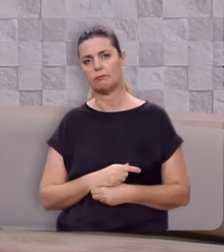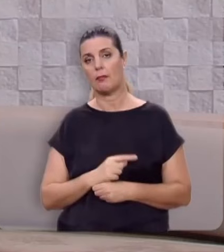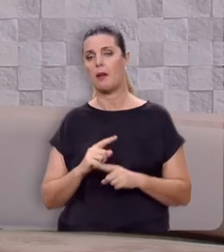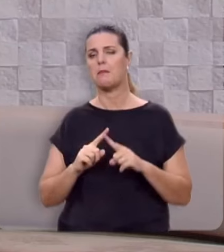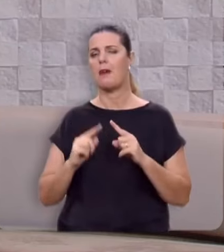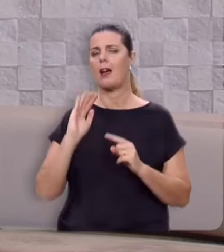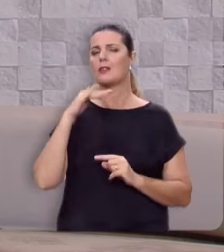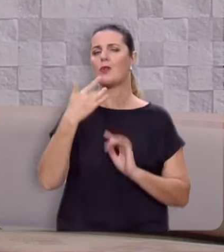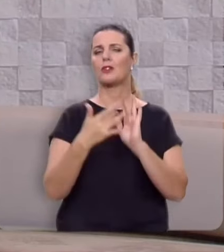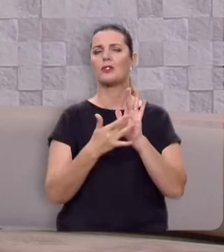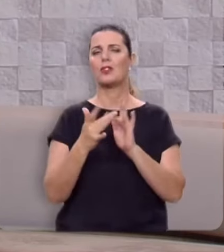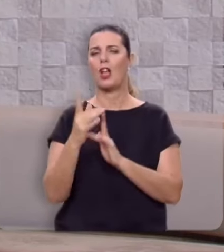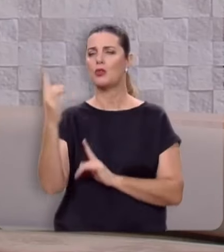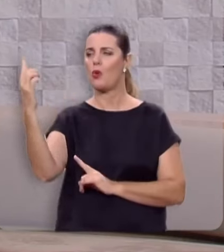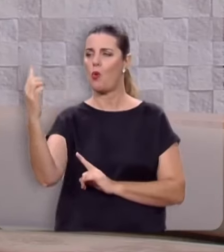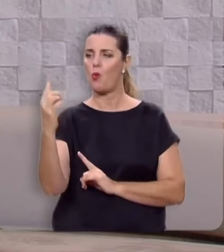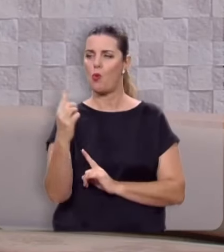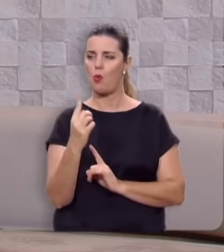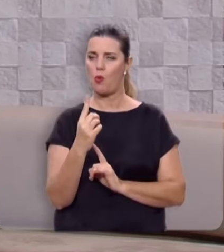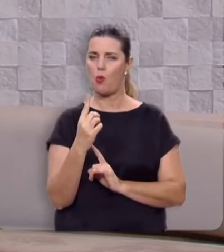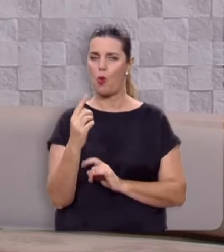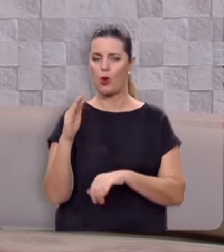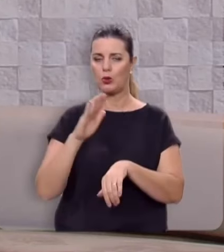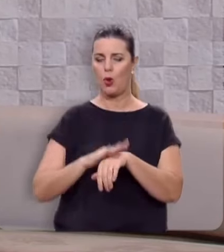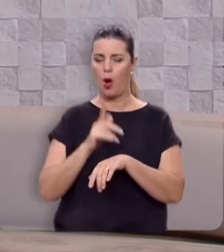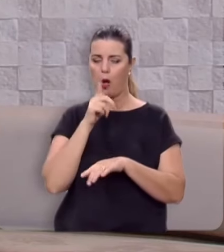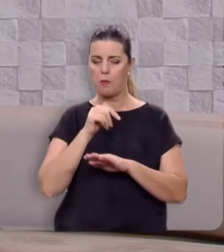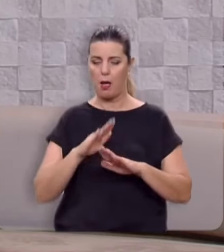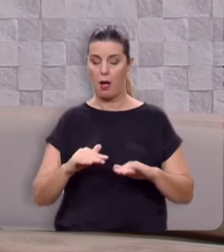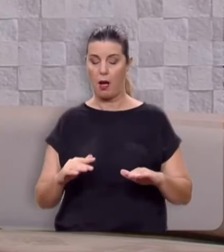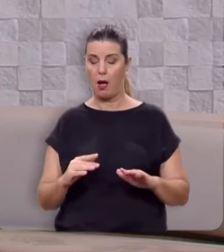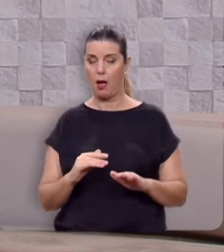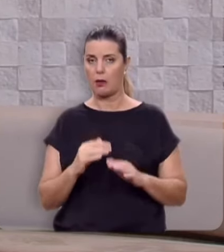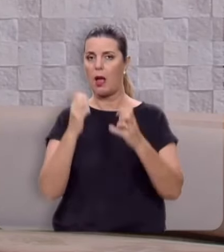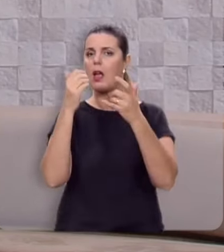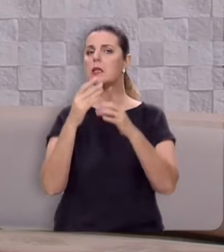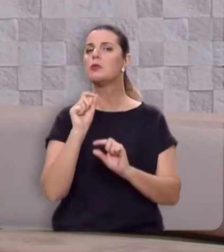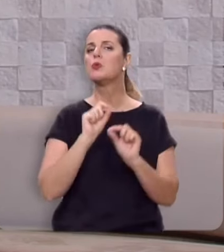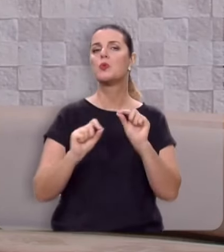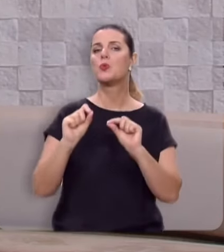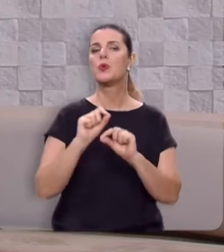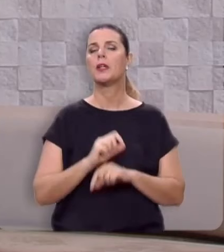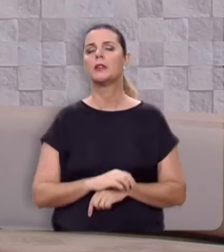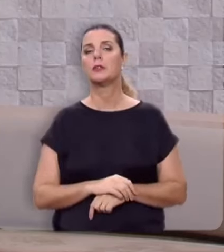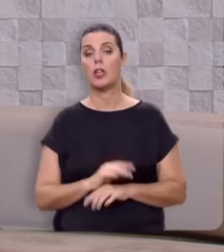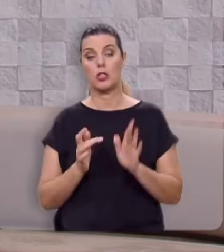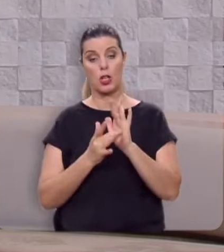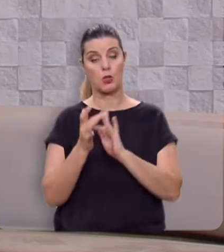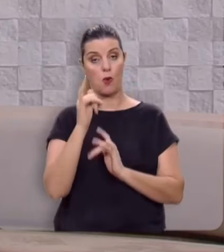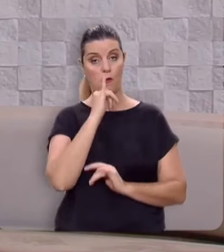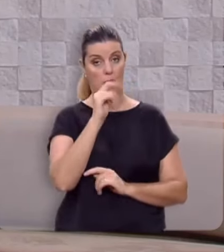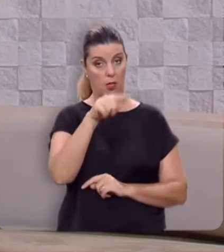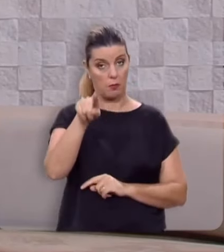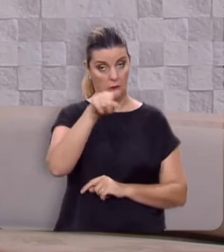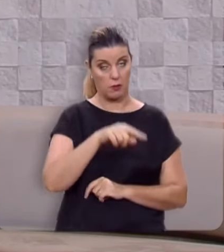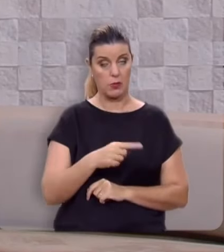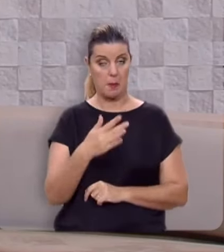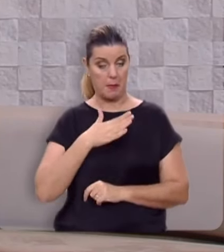Mas quando Jesus vem andando sobre o mar, ele está dizendo uma coisa. Ele está dizendo para você e para